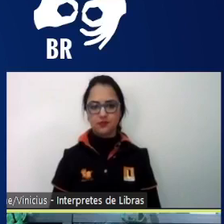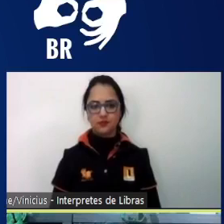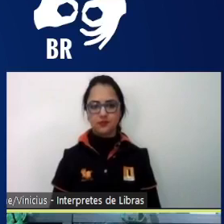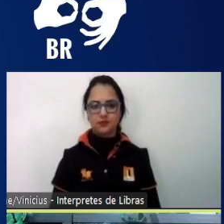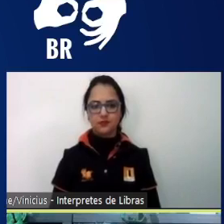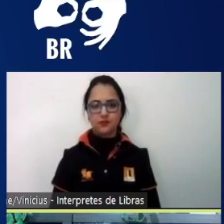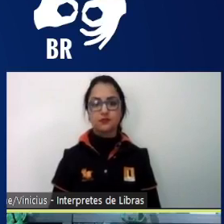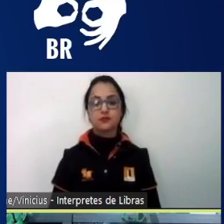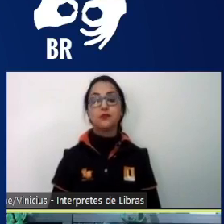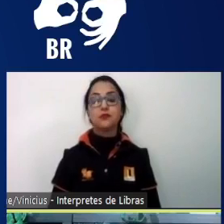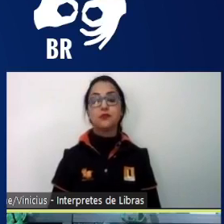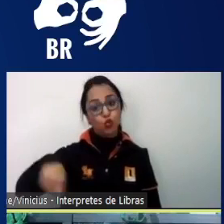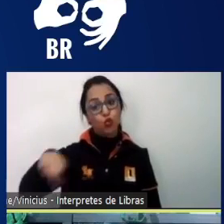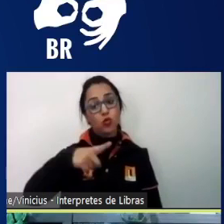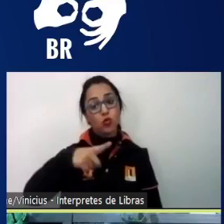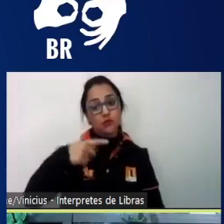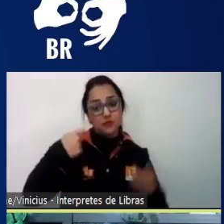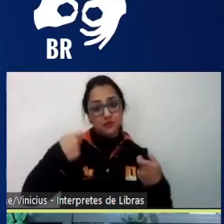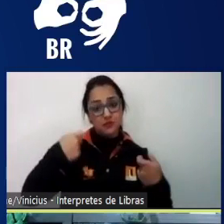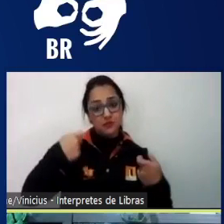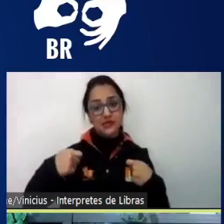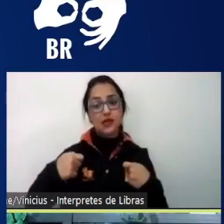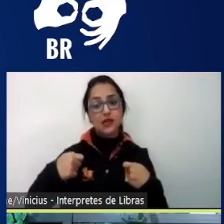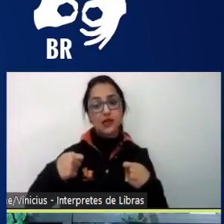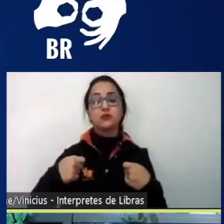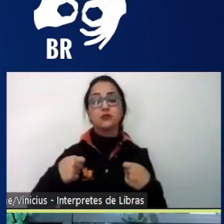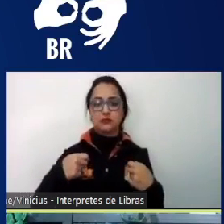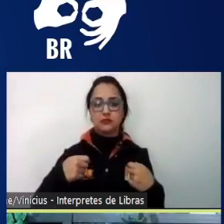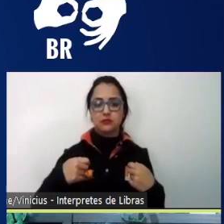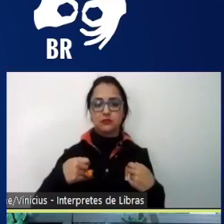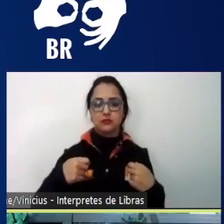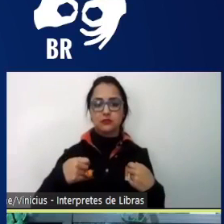Então, nós precisamos realmente nos pautar